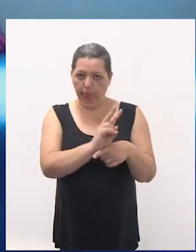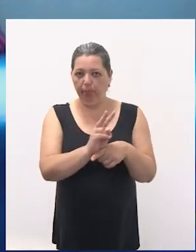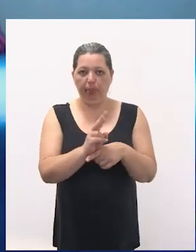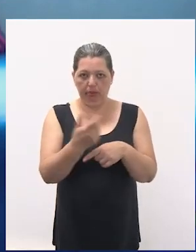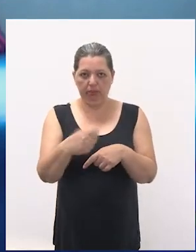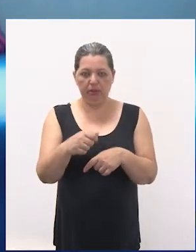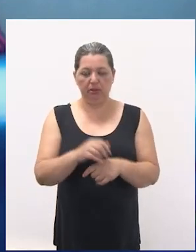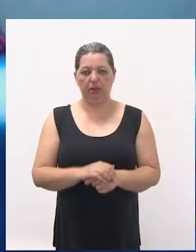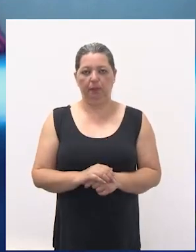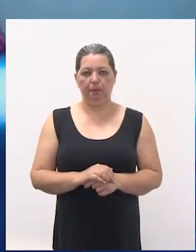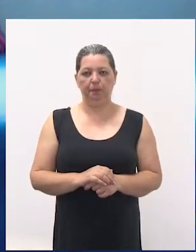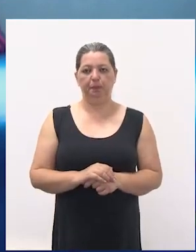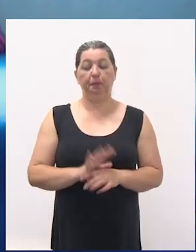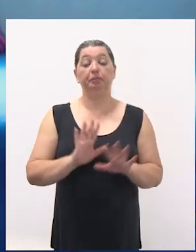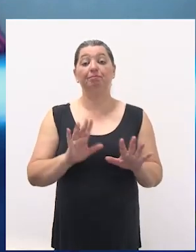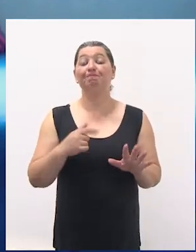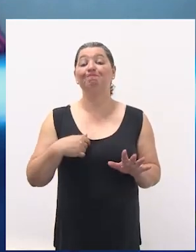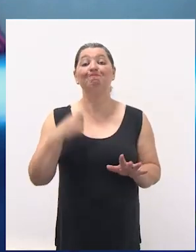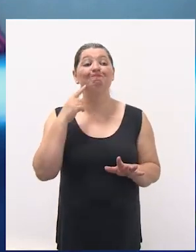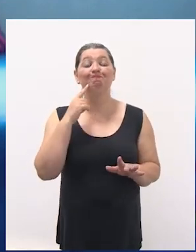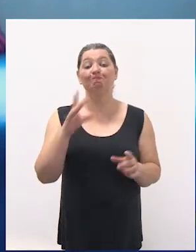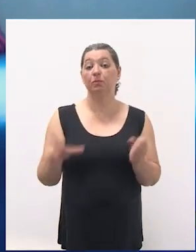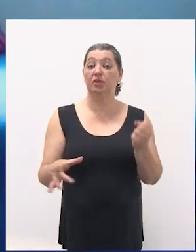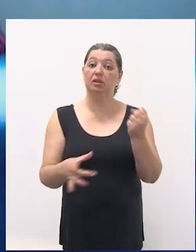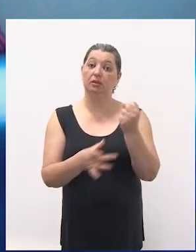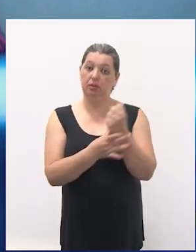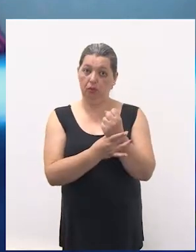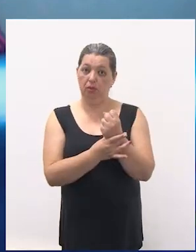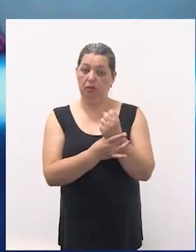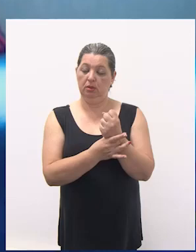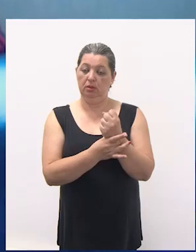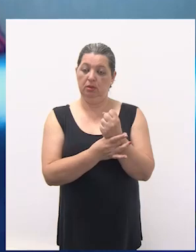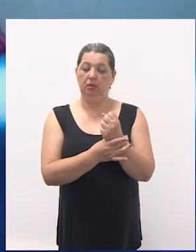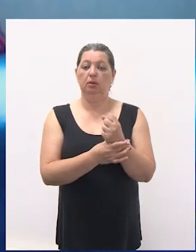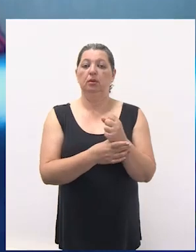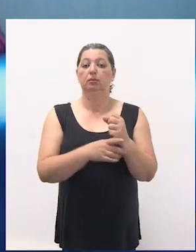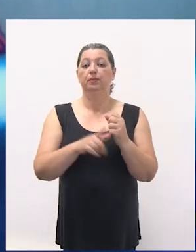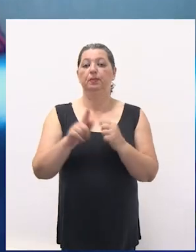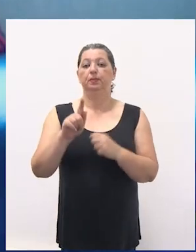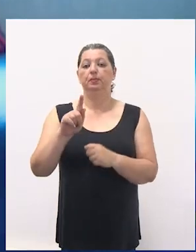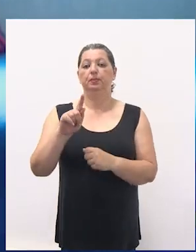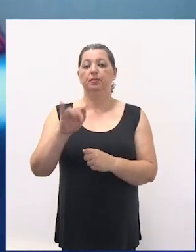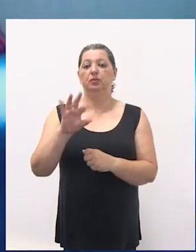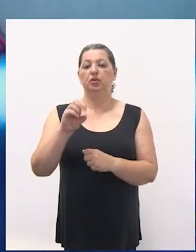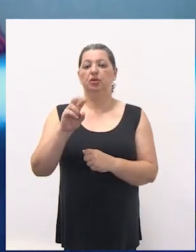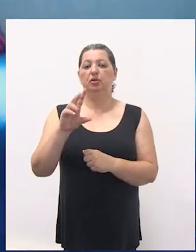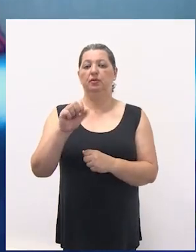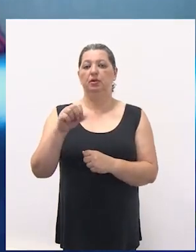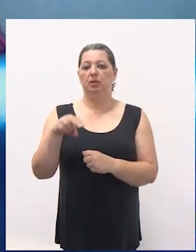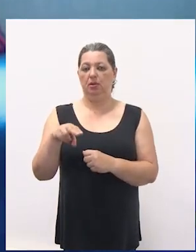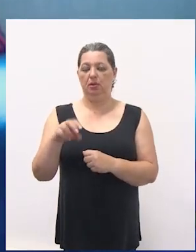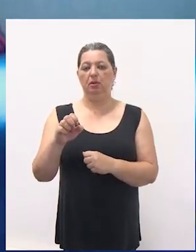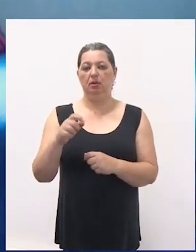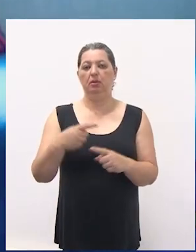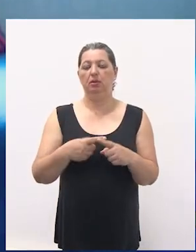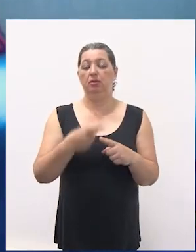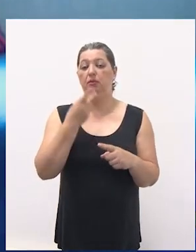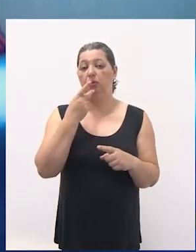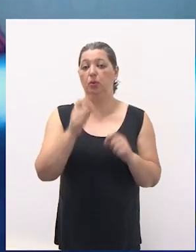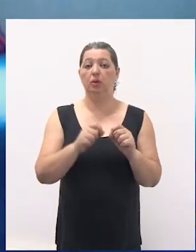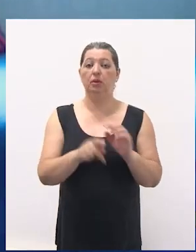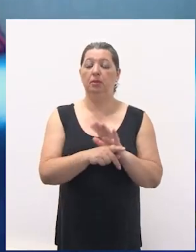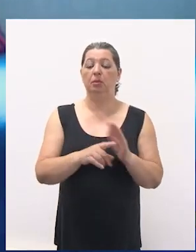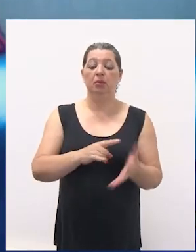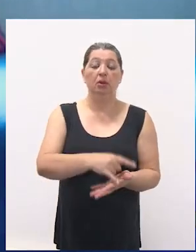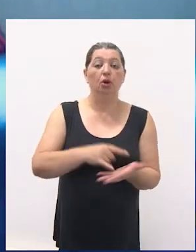E aí, nesse sentido de segurança, o Giovanni mostrou ali as permissões que a gente pode dar para o documento, né? Sim.